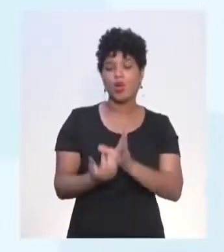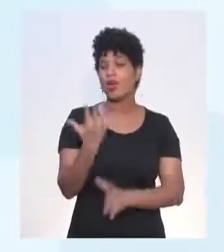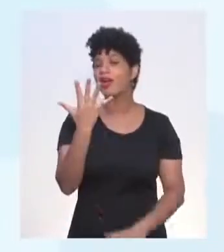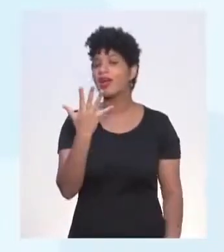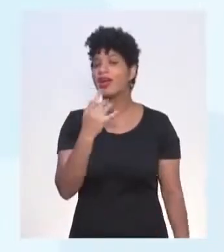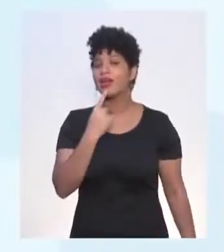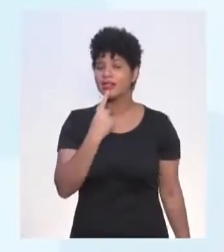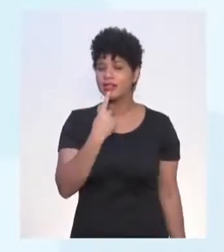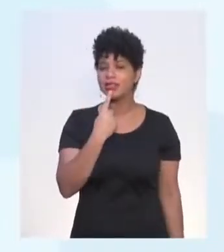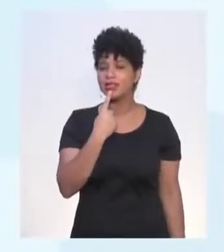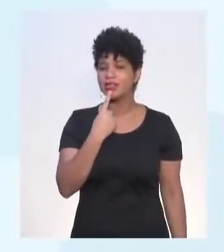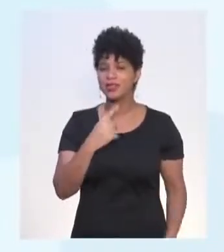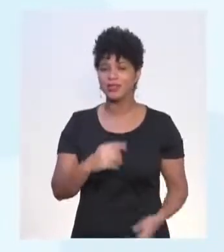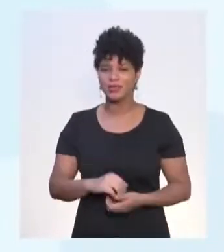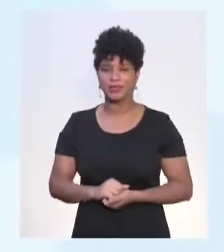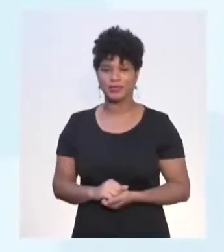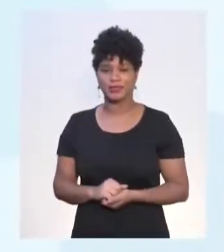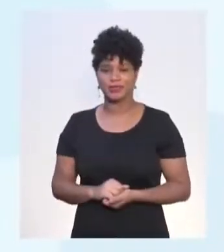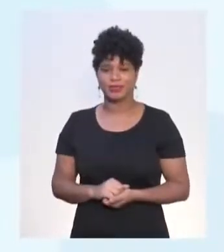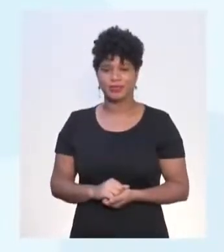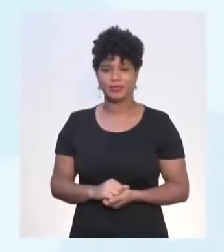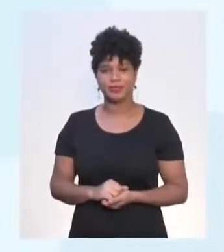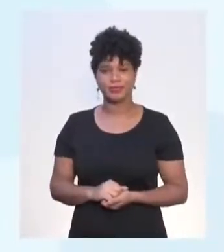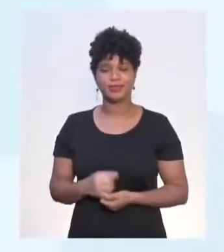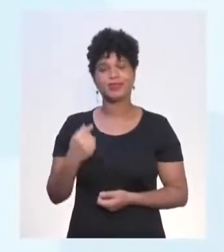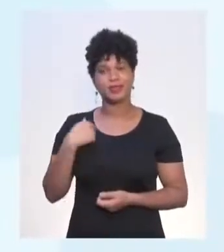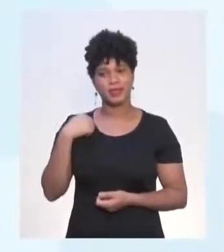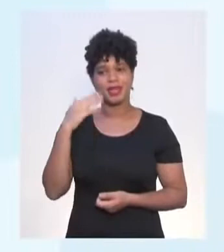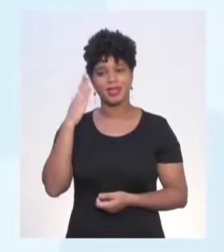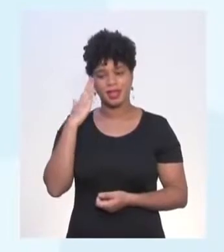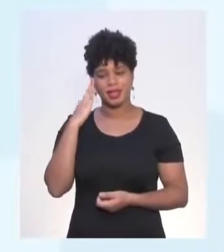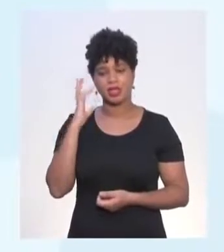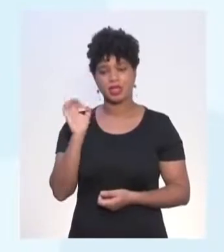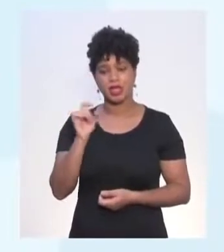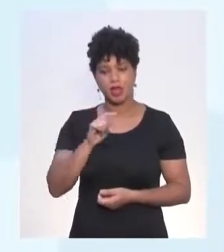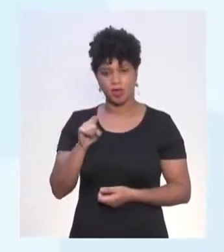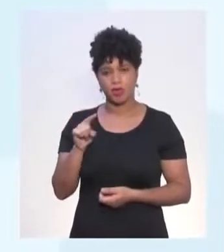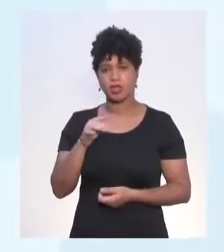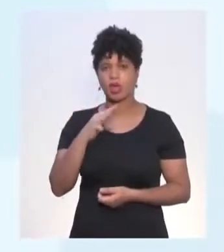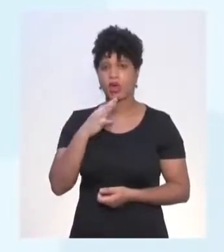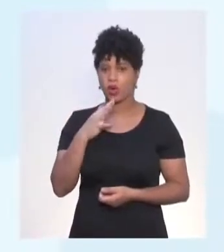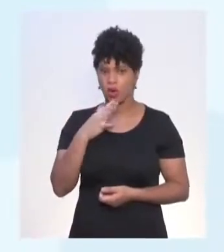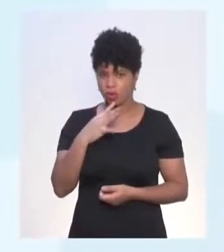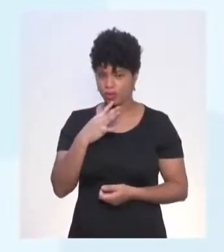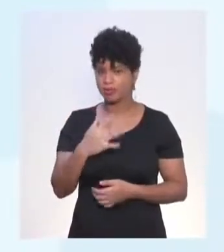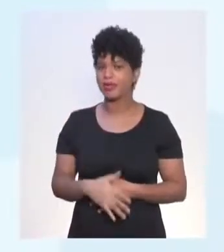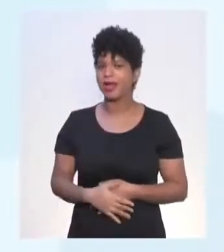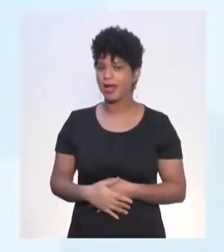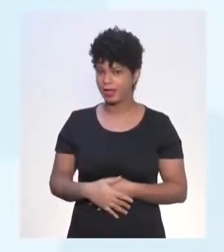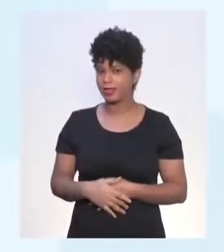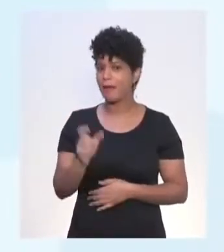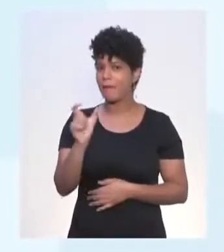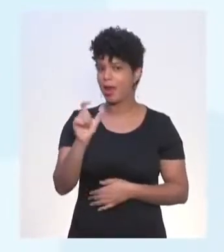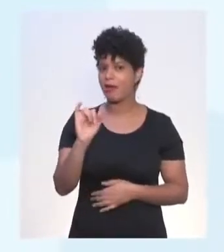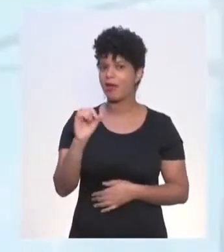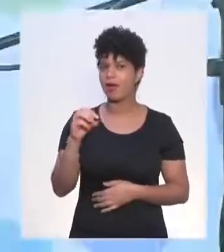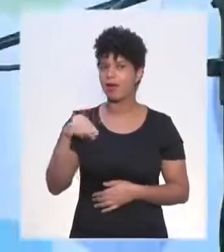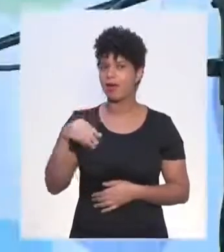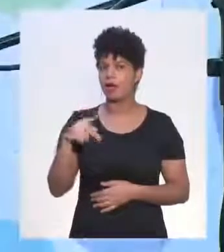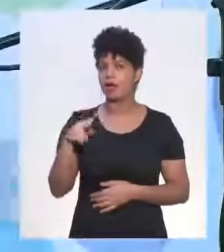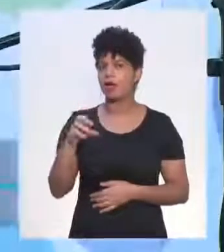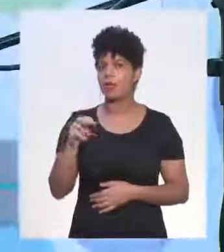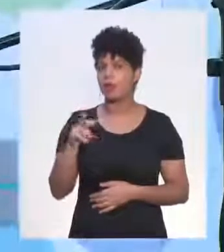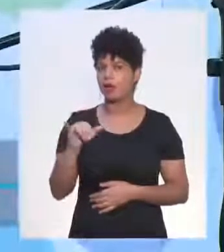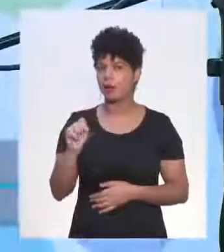improvisar bom então eu tenho certeza aqui que o pessoal conhece improvisação pode até